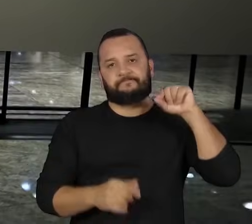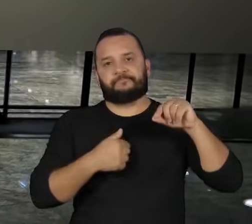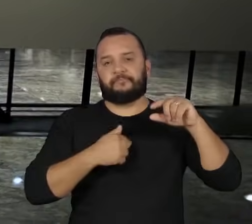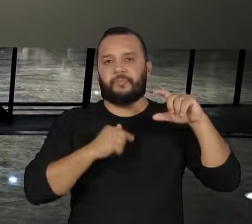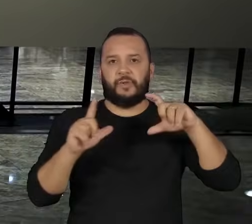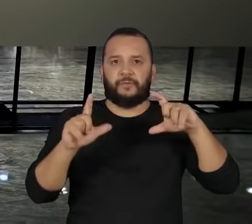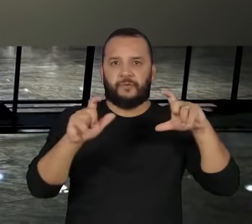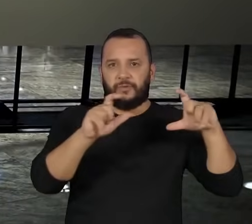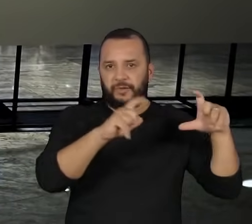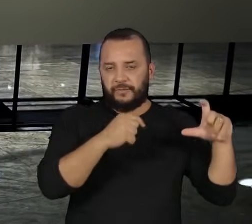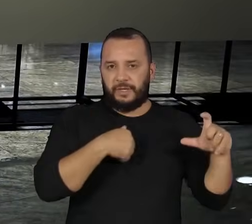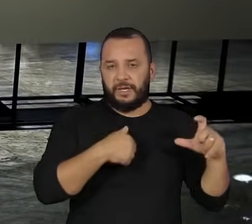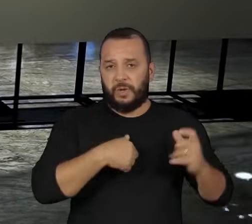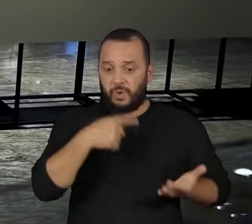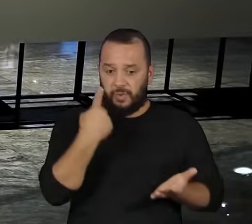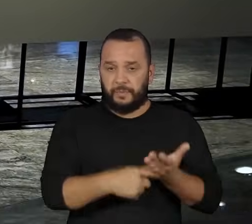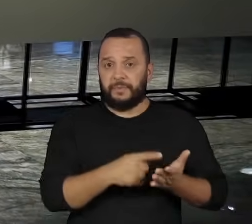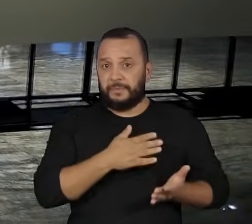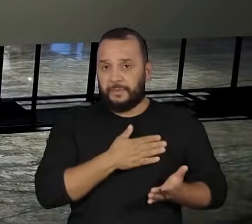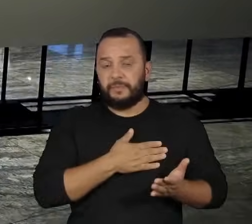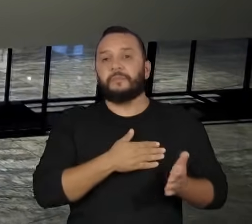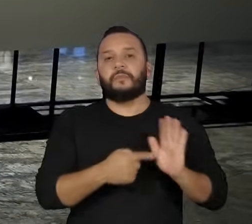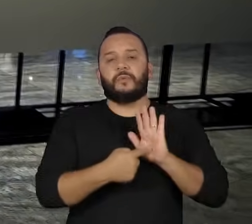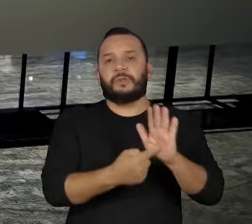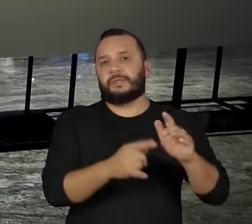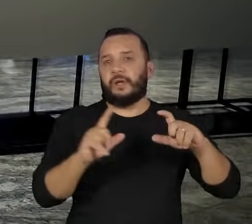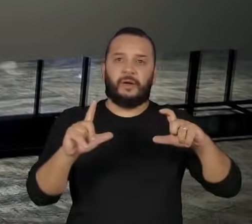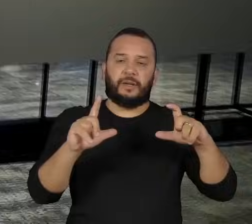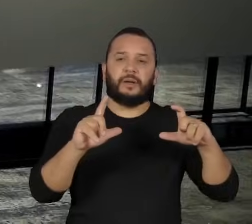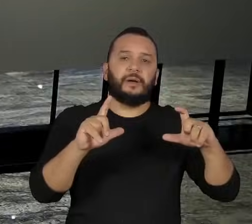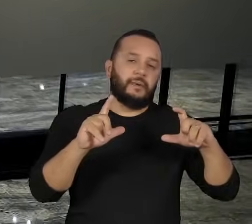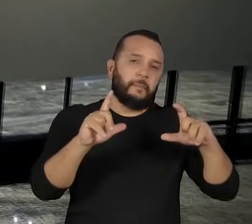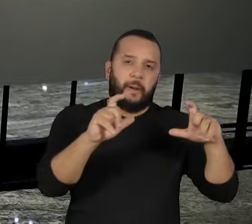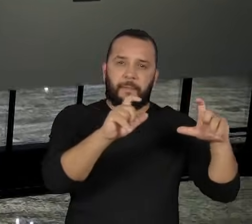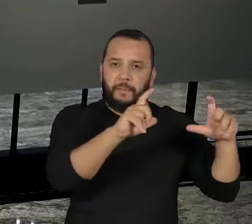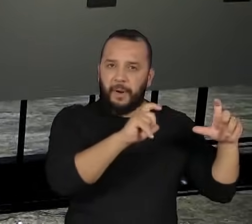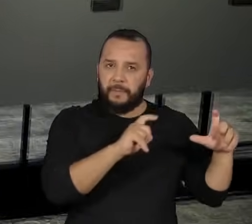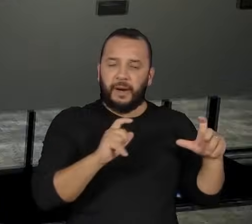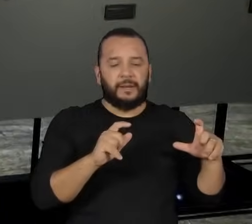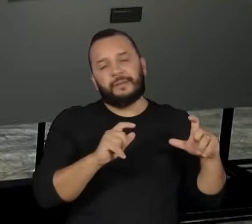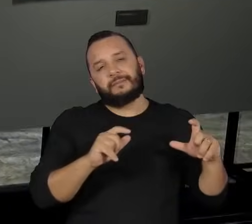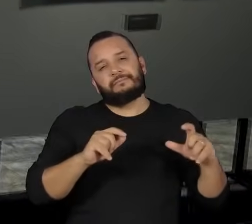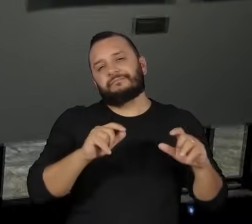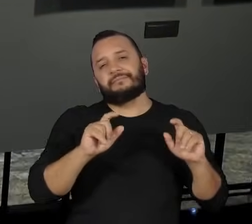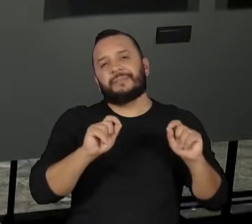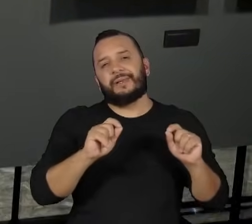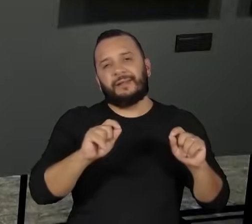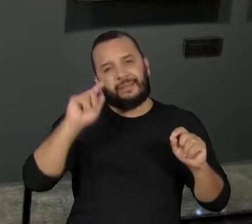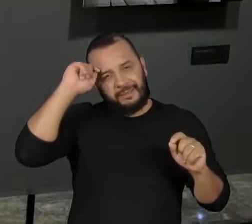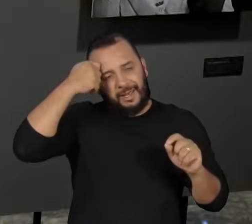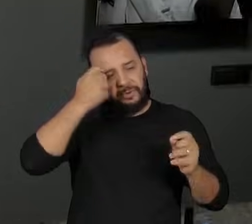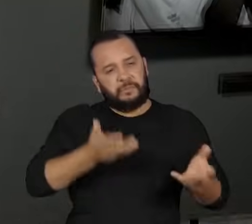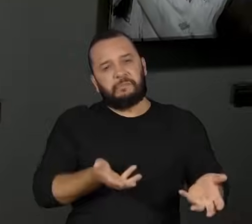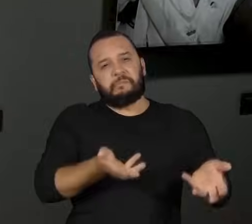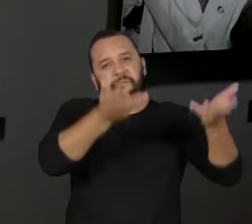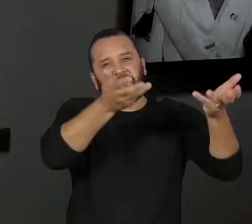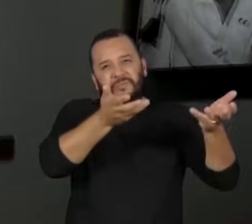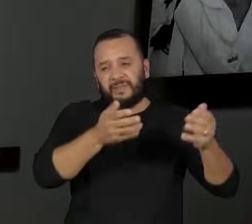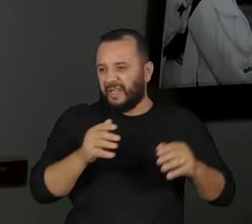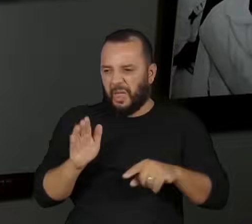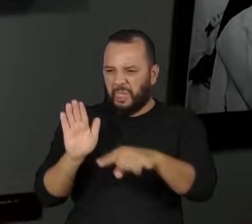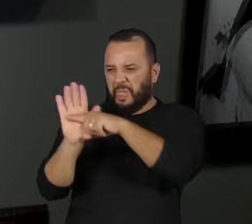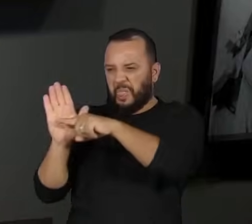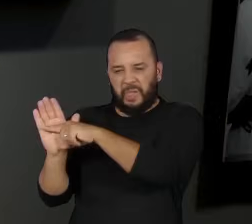que eu determinei para mim mesmo é mostrar o negro de uma outra forma, não estereotipada, não reforçar, né, esses